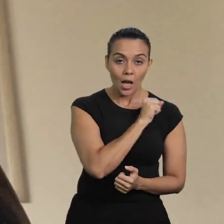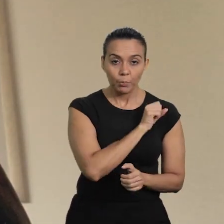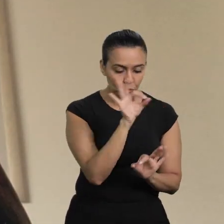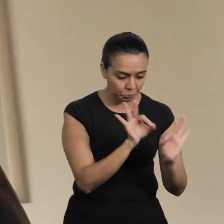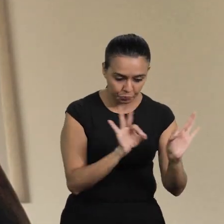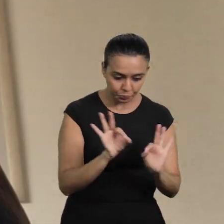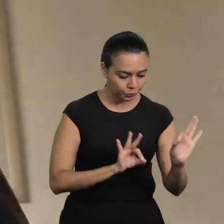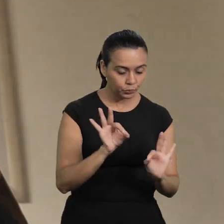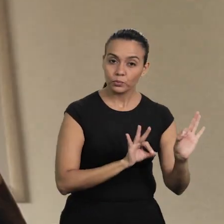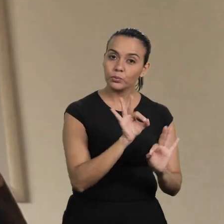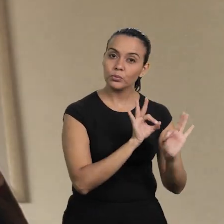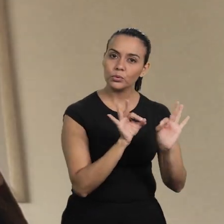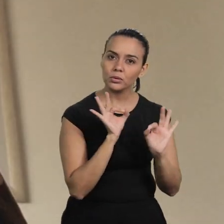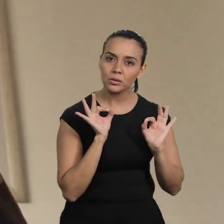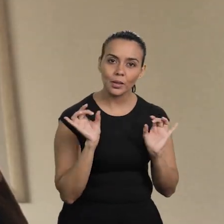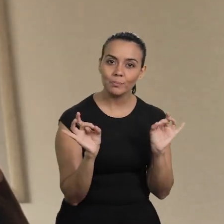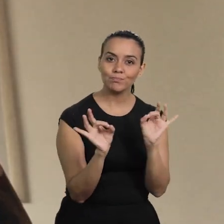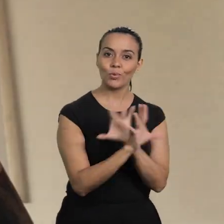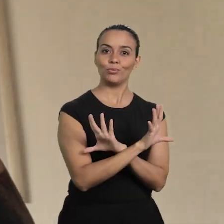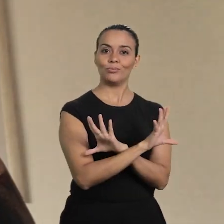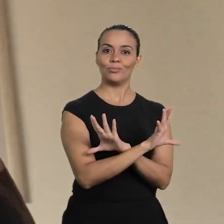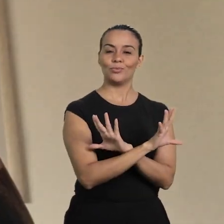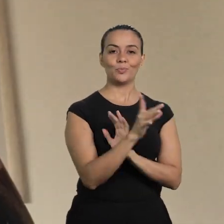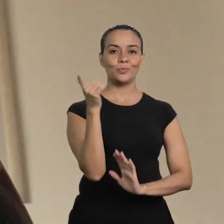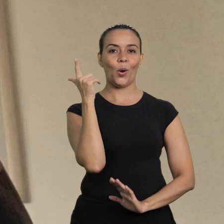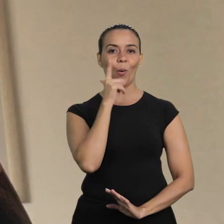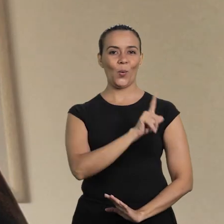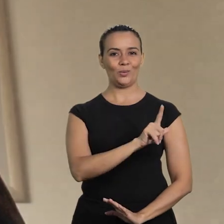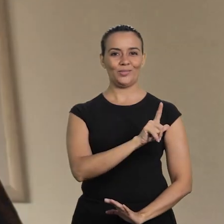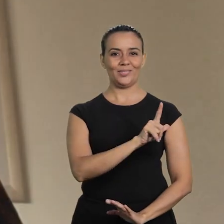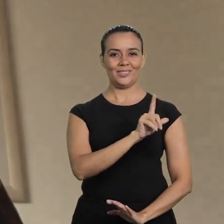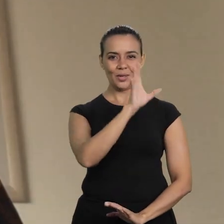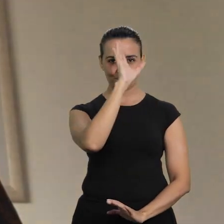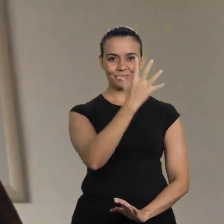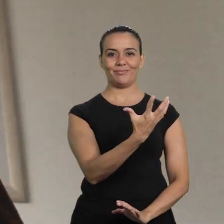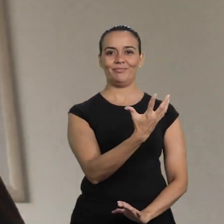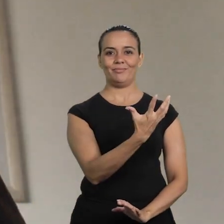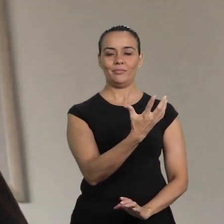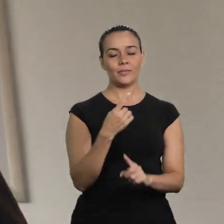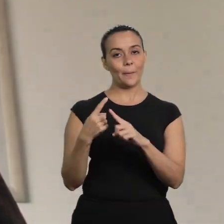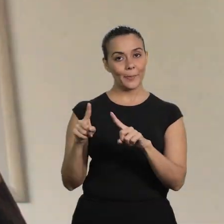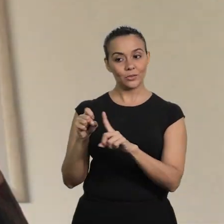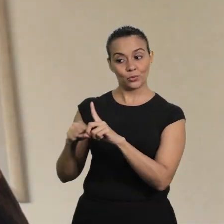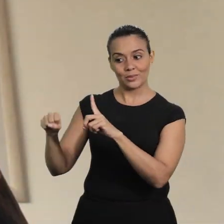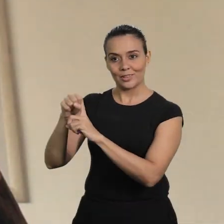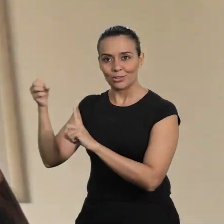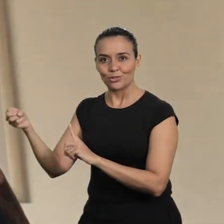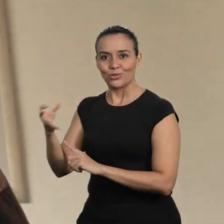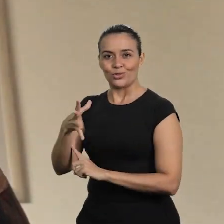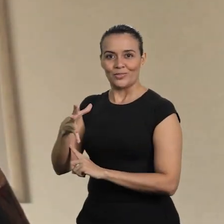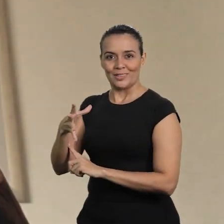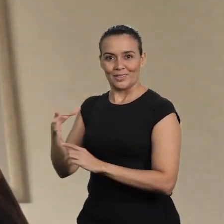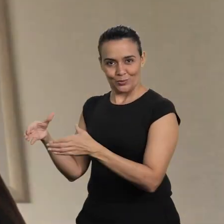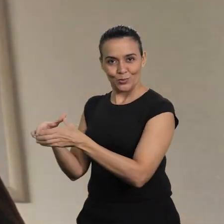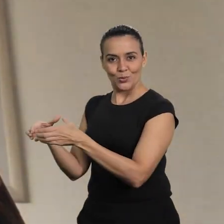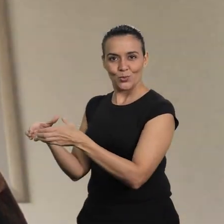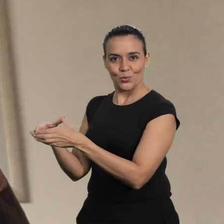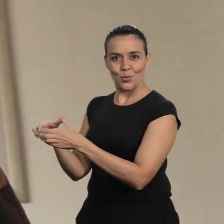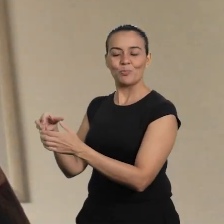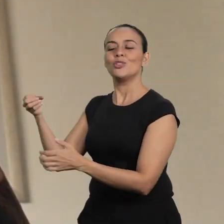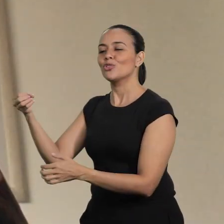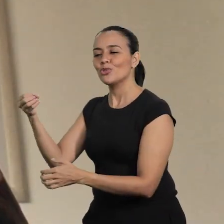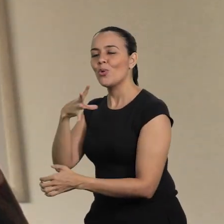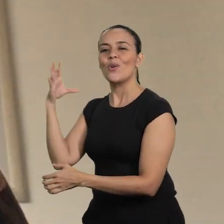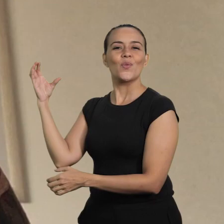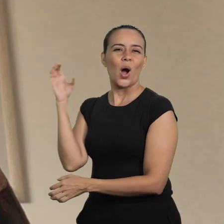agilidade necessária, né, e que consigam chegar na ponta. Então, a inovação social, ela é mais ágil, ela é mais moderna, ela é